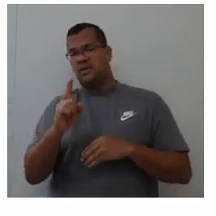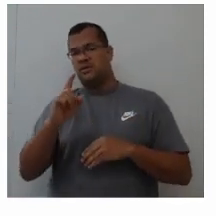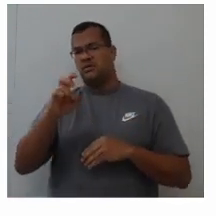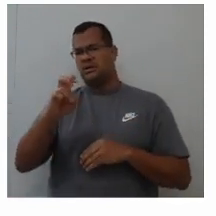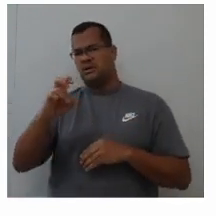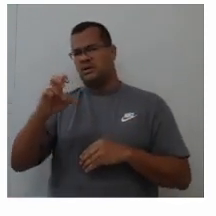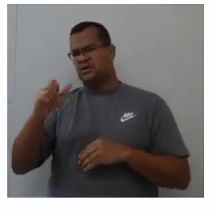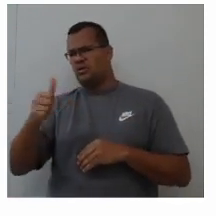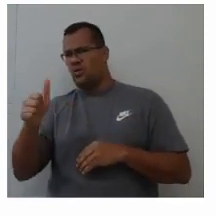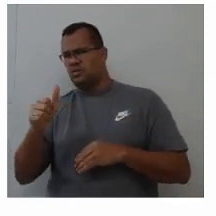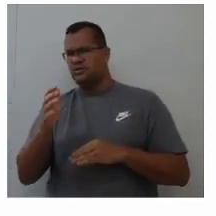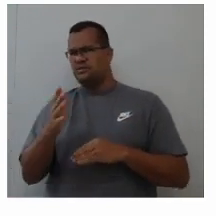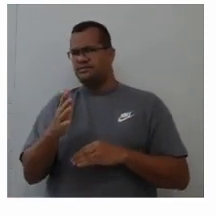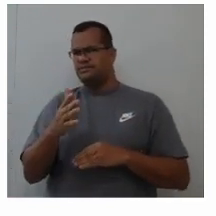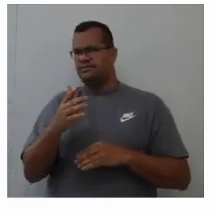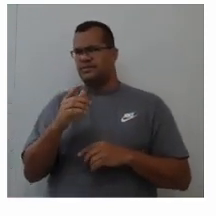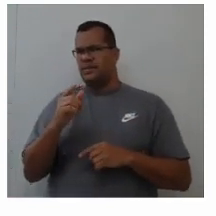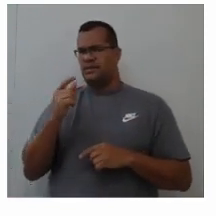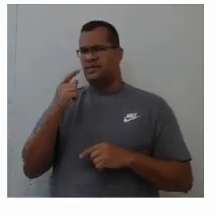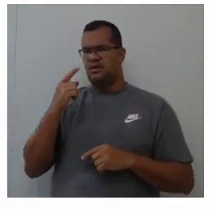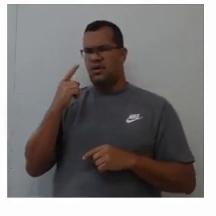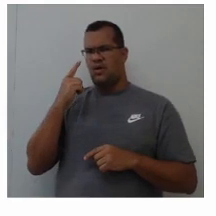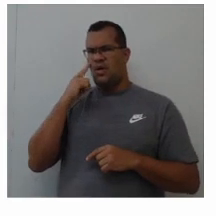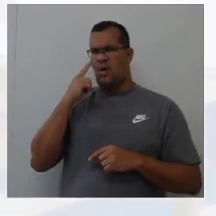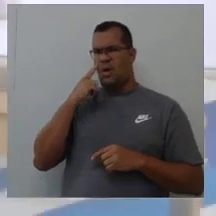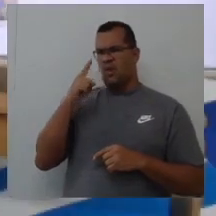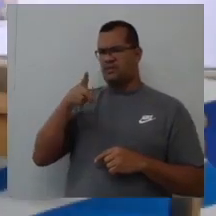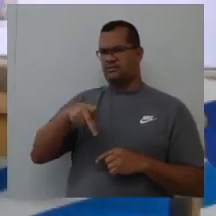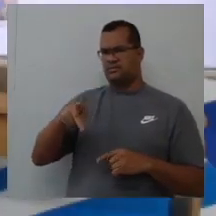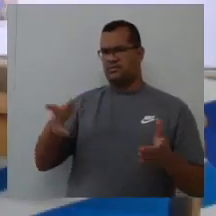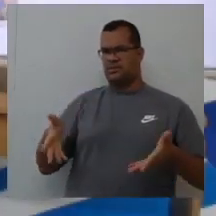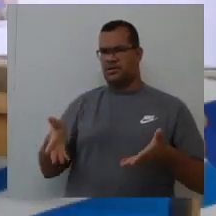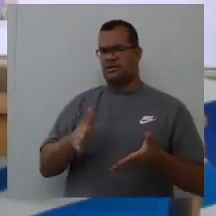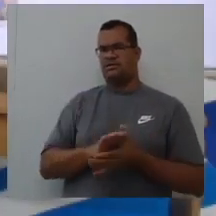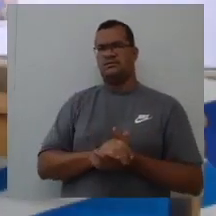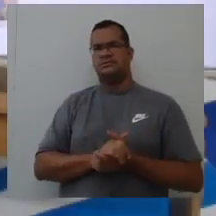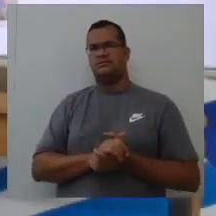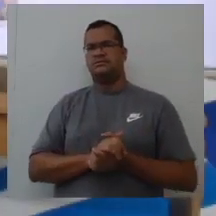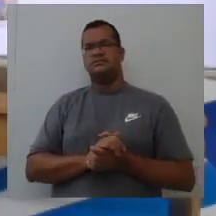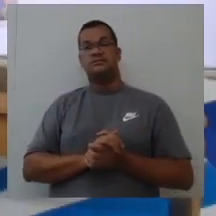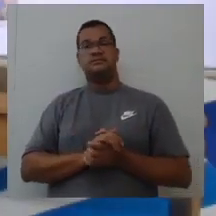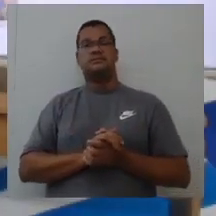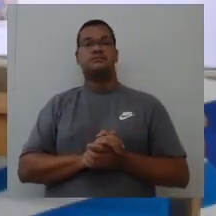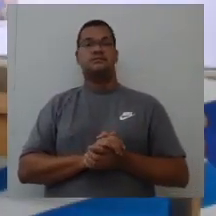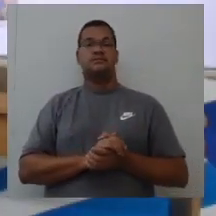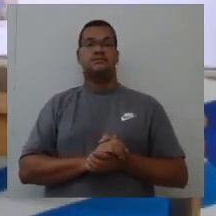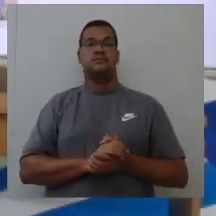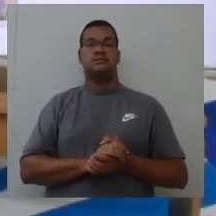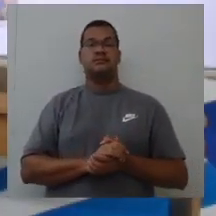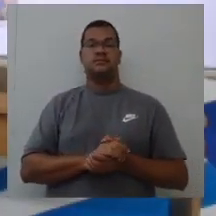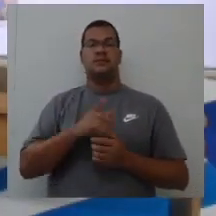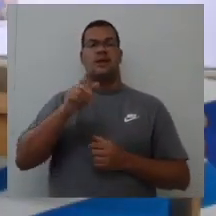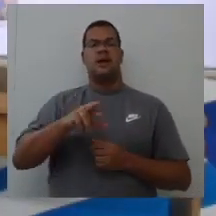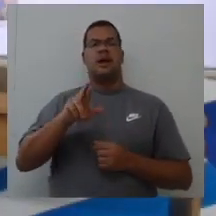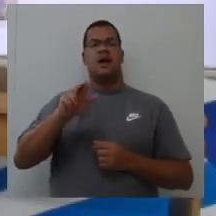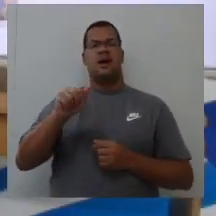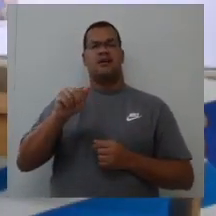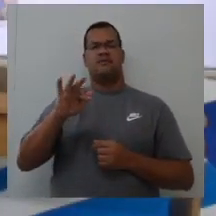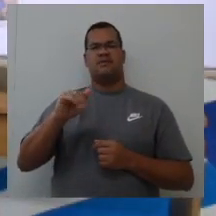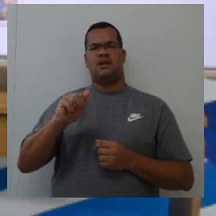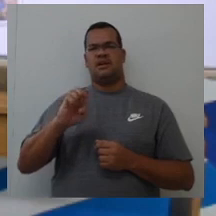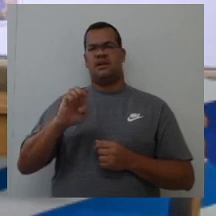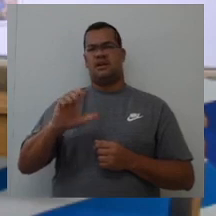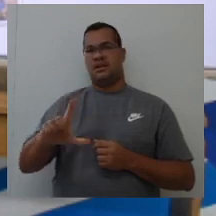que eu estou falando isso? Pode ir, olha para mim aqui. Ó, seguinte, quando o Rafael pintou essa